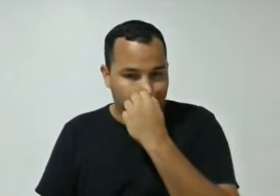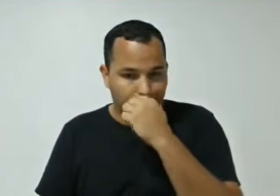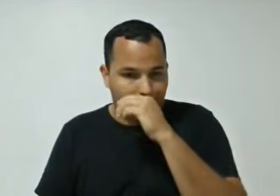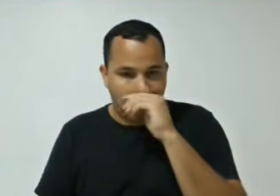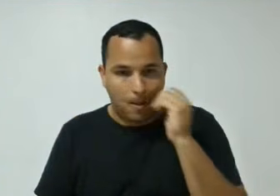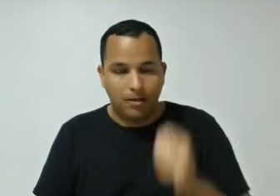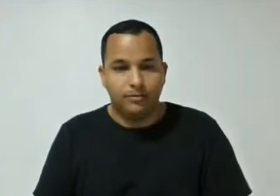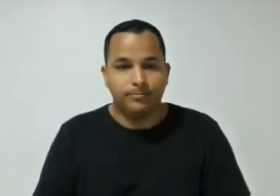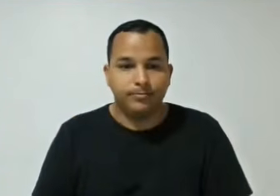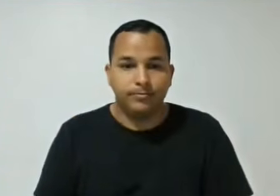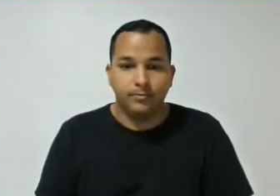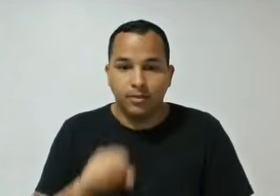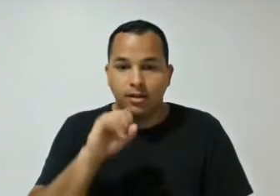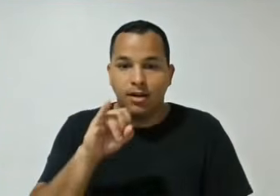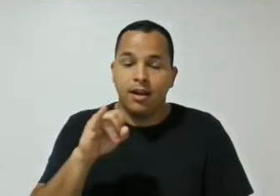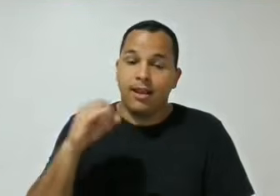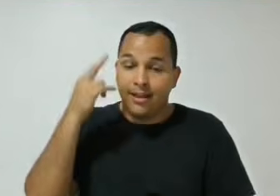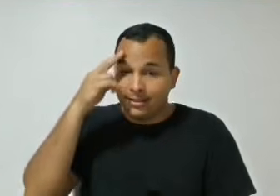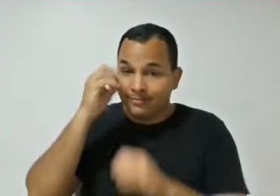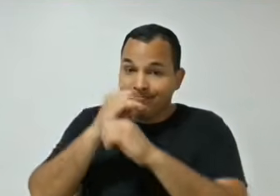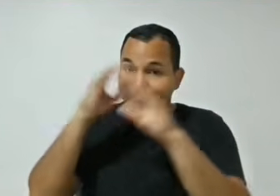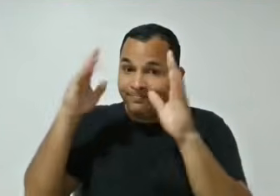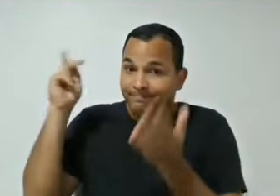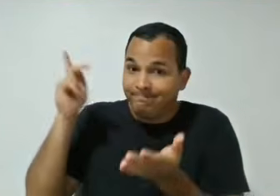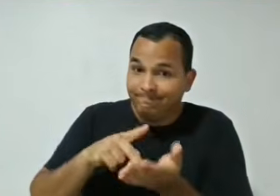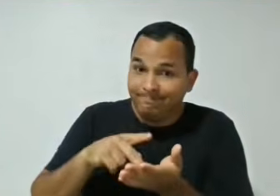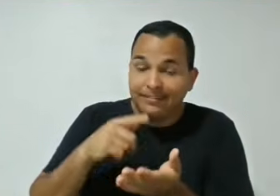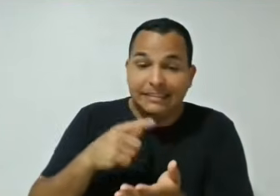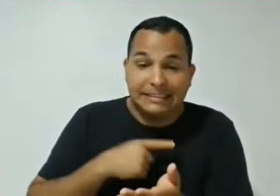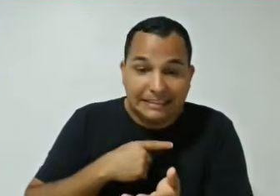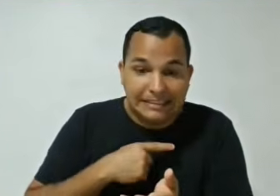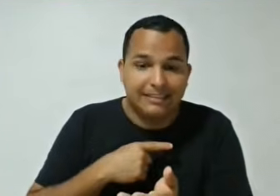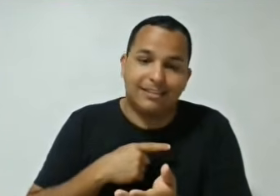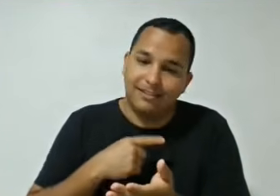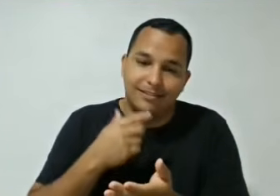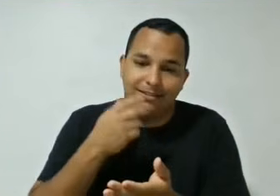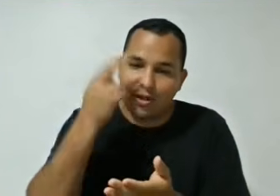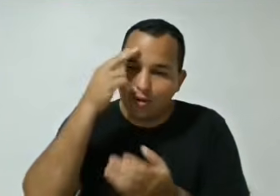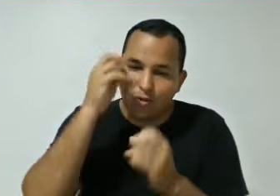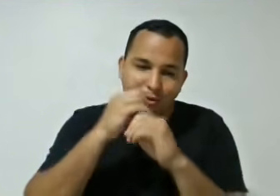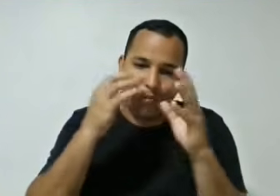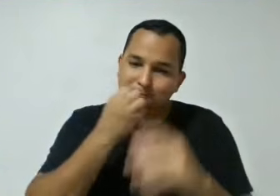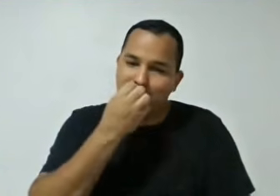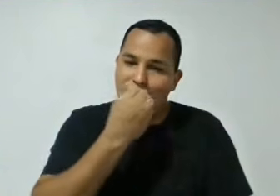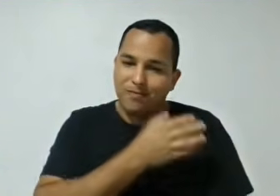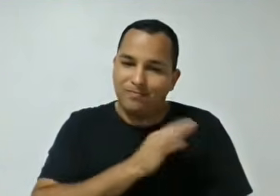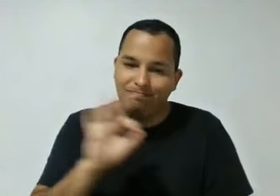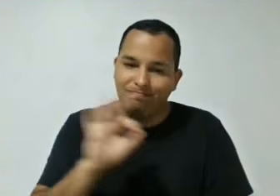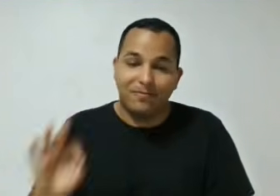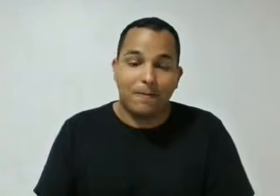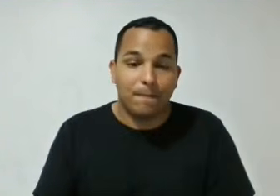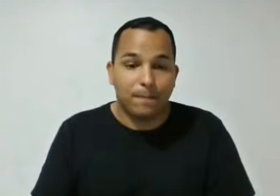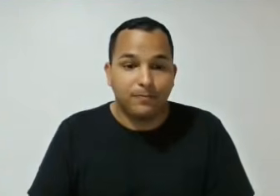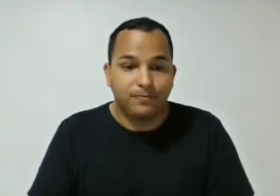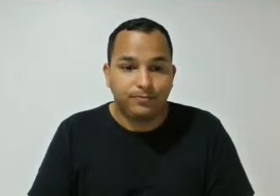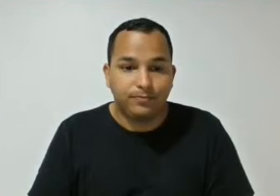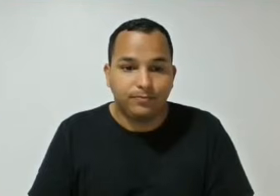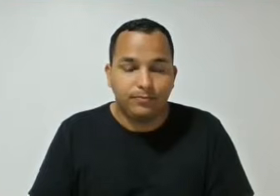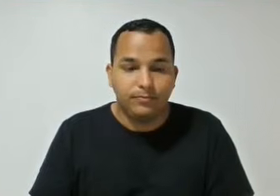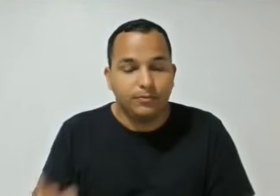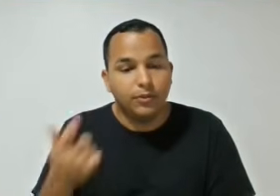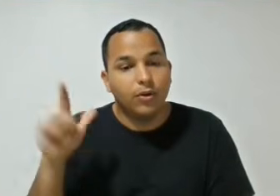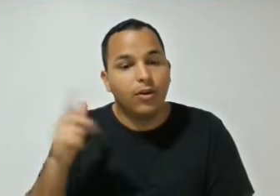pudesse vir a ser realidade, mas tramita desde então. Mas tem outra também que a gente deveria pensar, porque essa relação